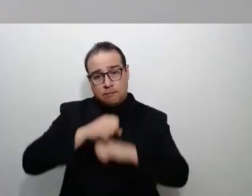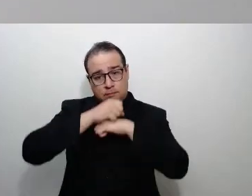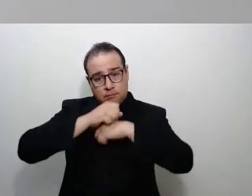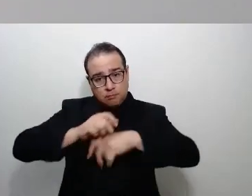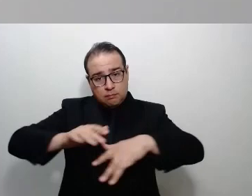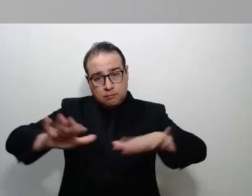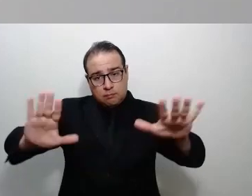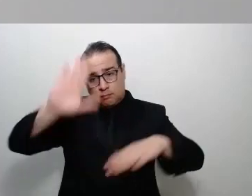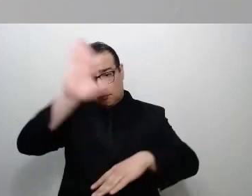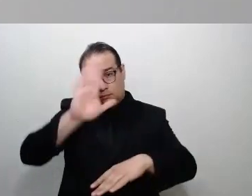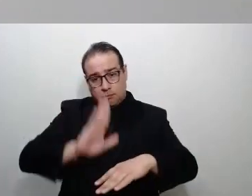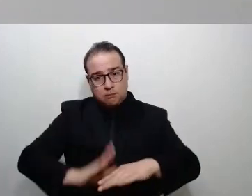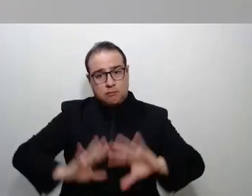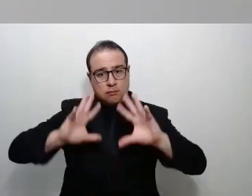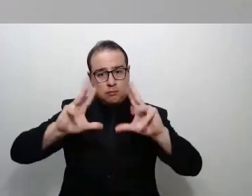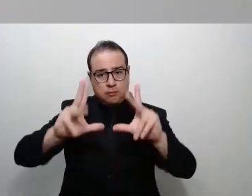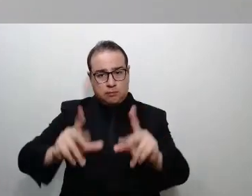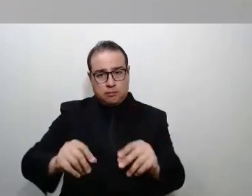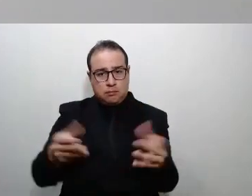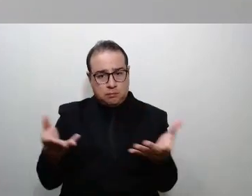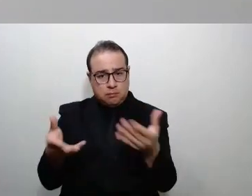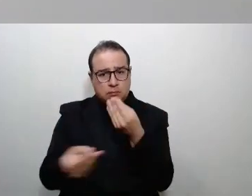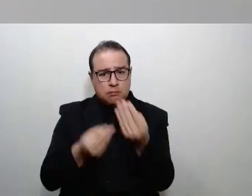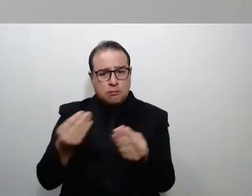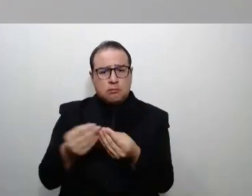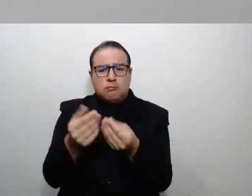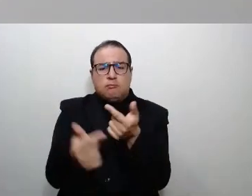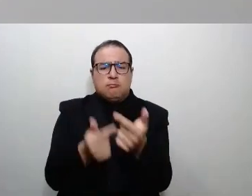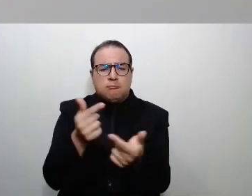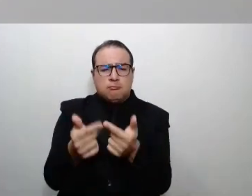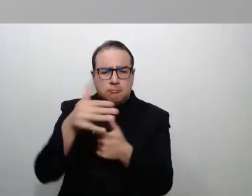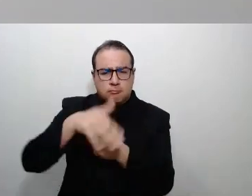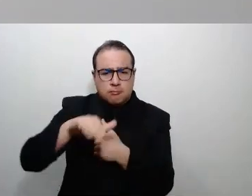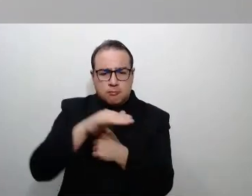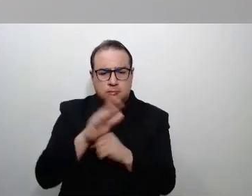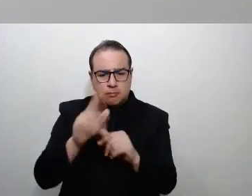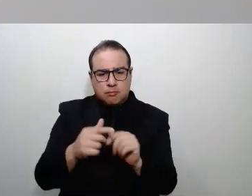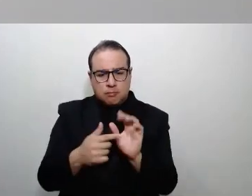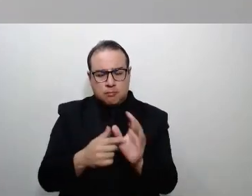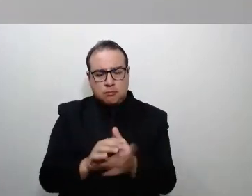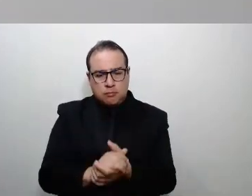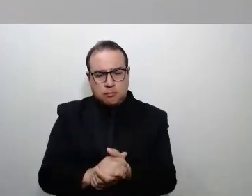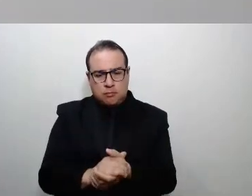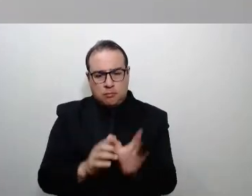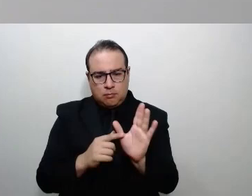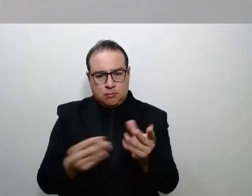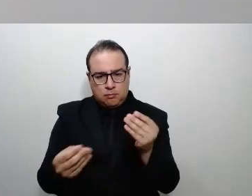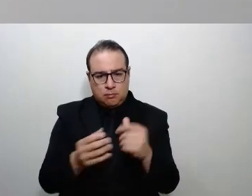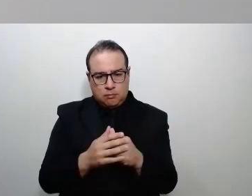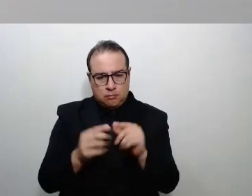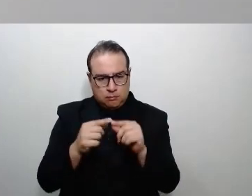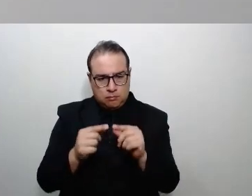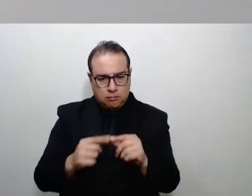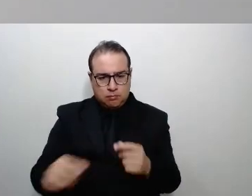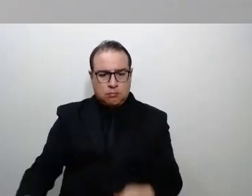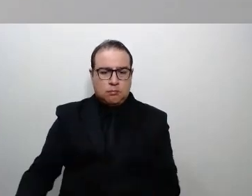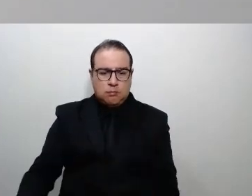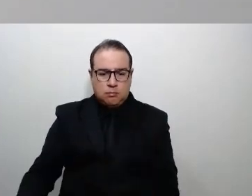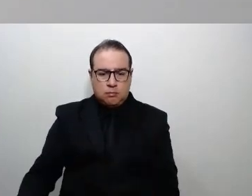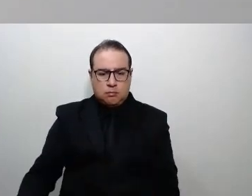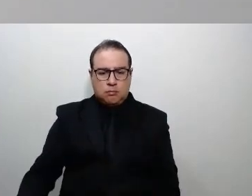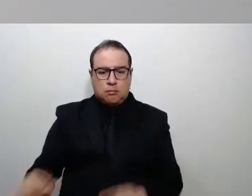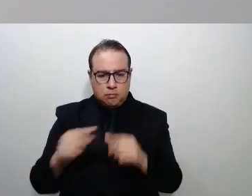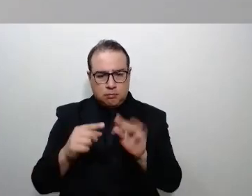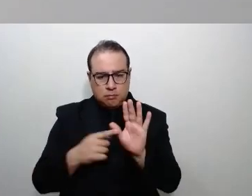pelo Brasil todo Agora vamos fazer um trabalho de gel referenciamento para obter registros